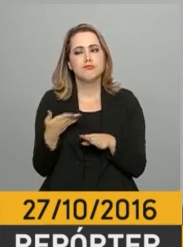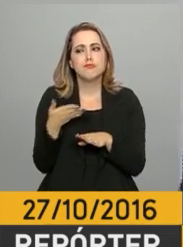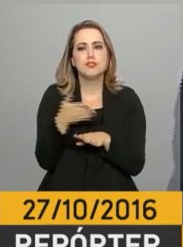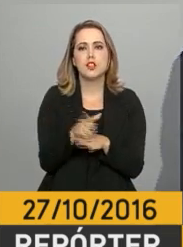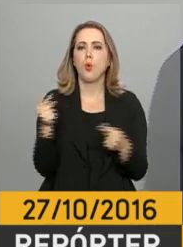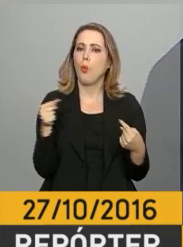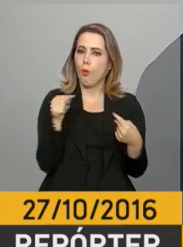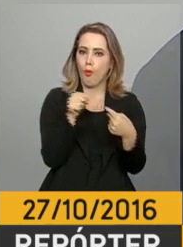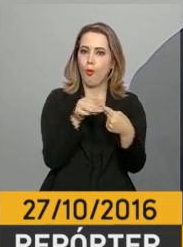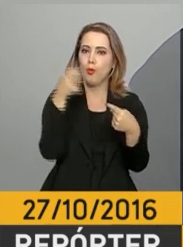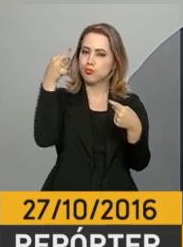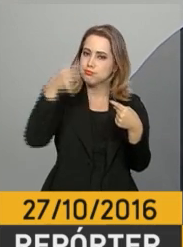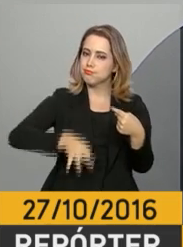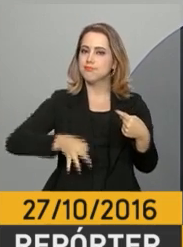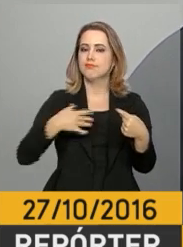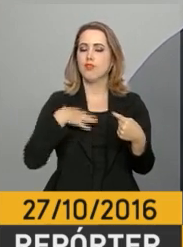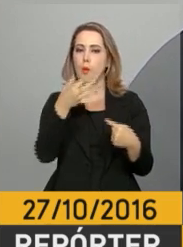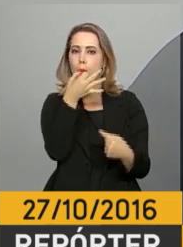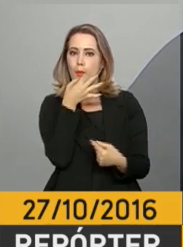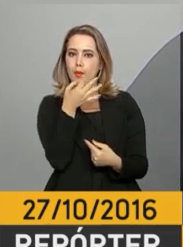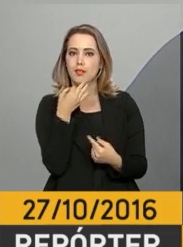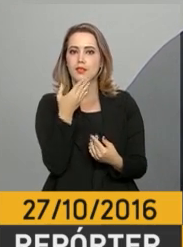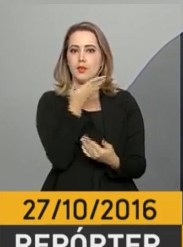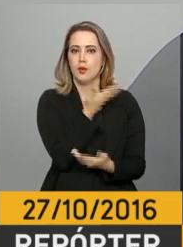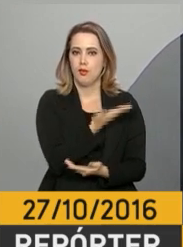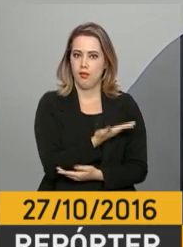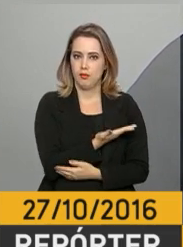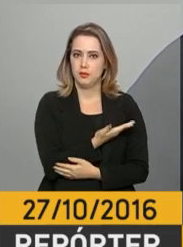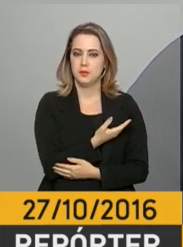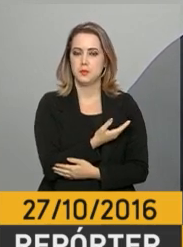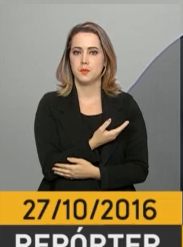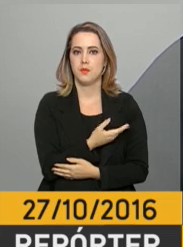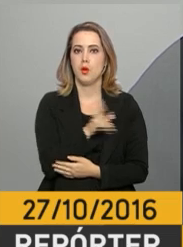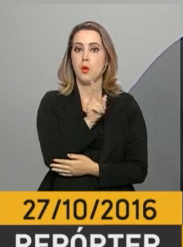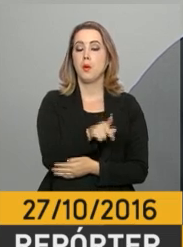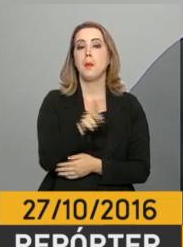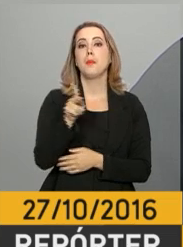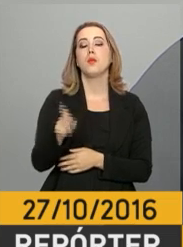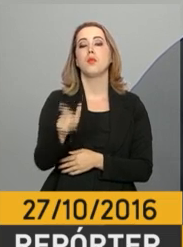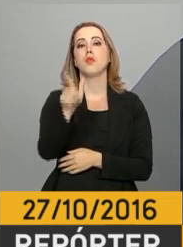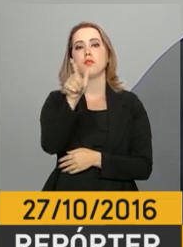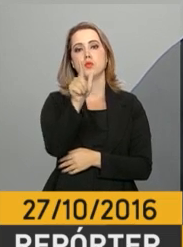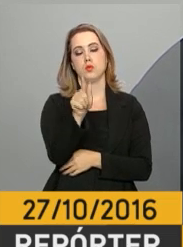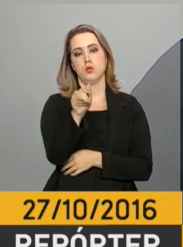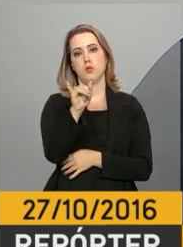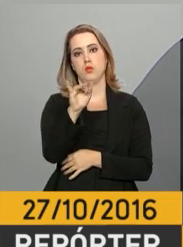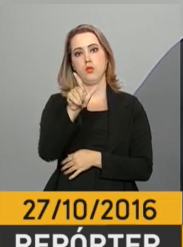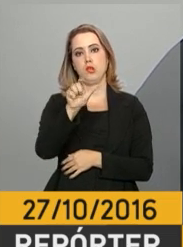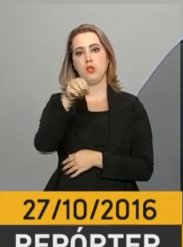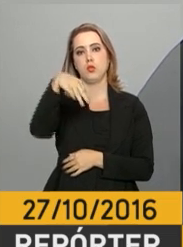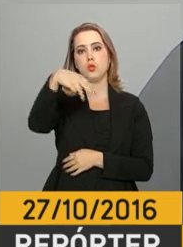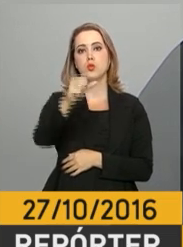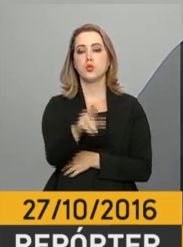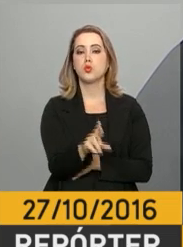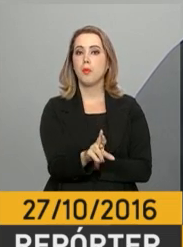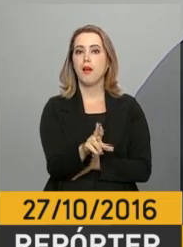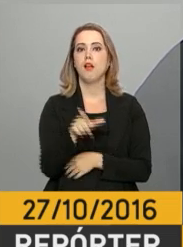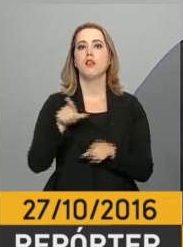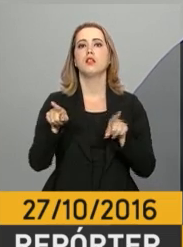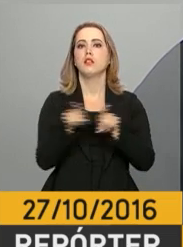sugestão que foi feita pelo professor Gilmar Mendes e pelo Ministro José